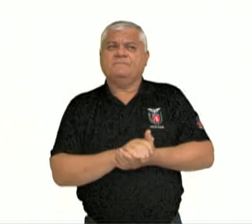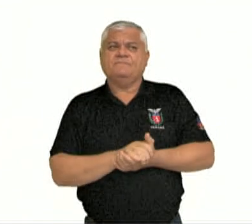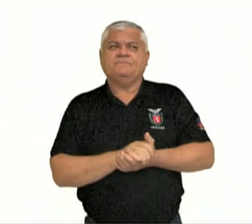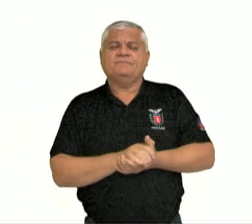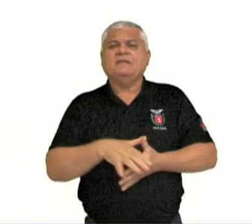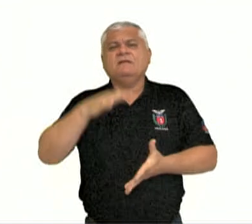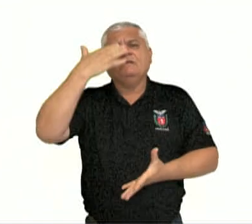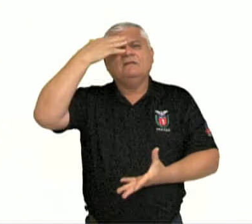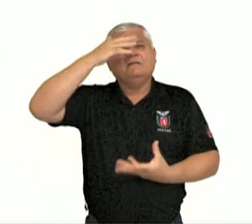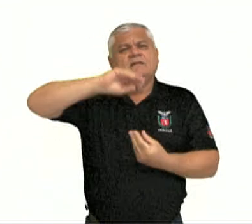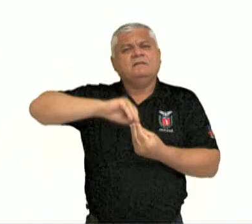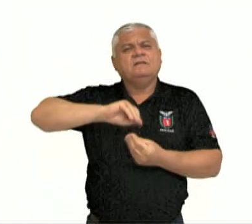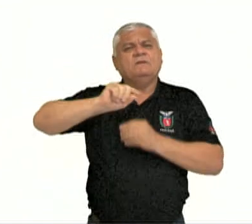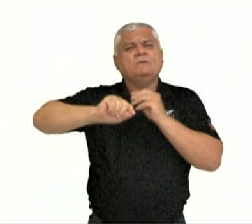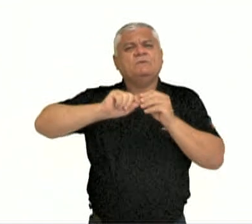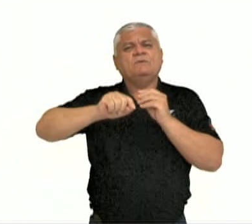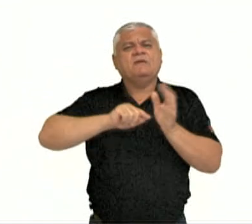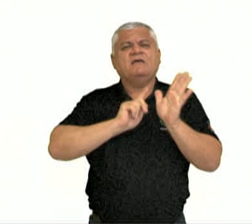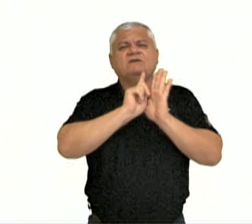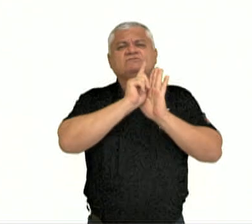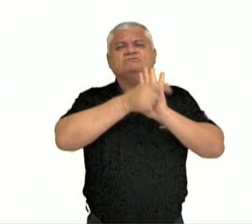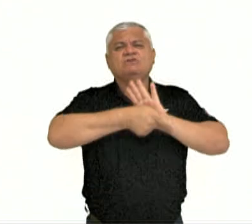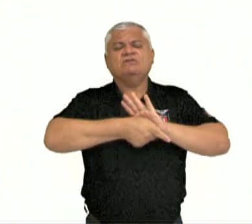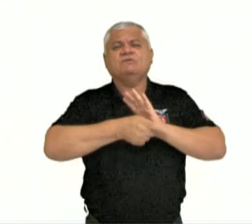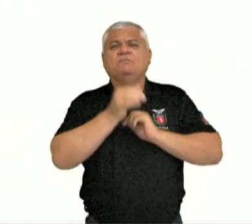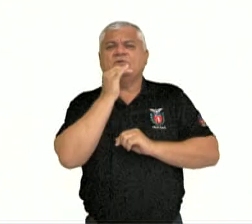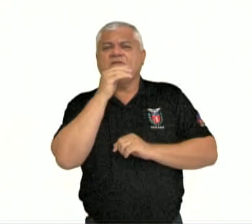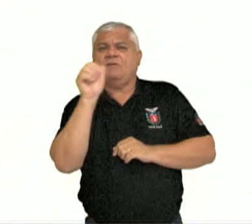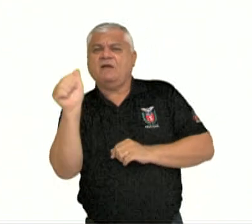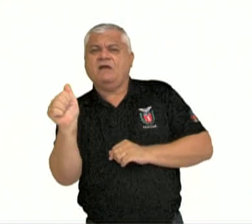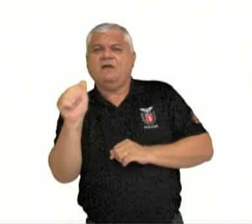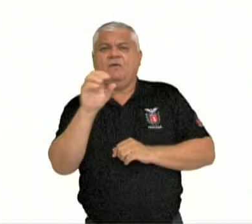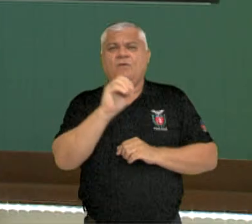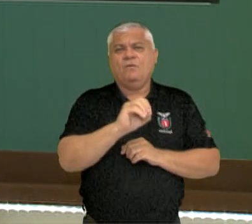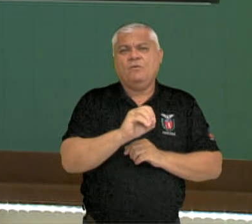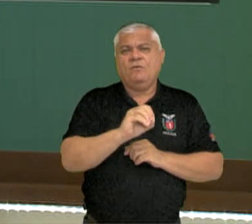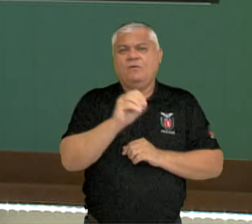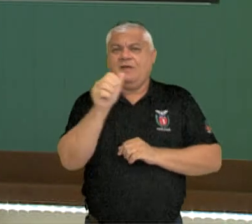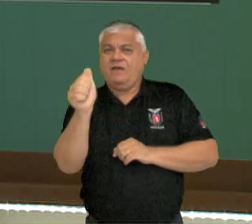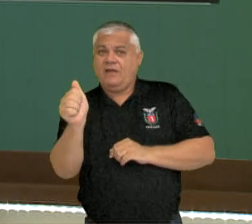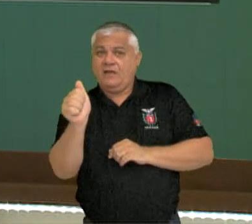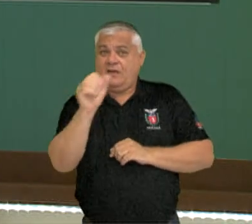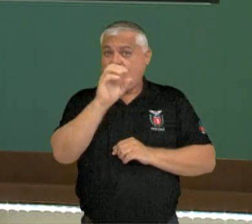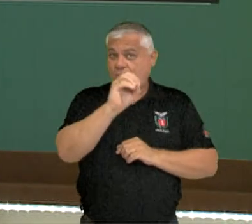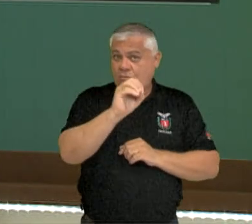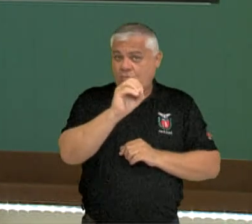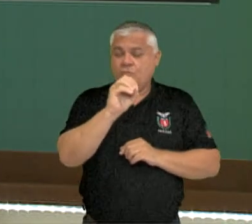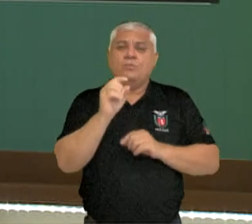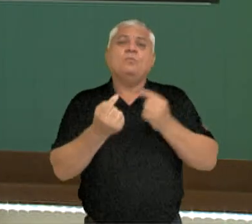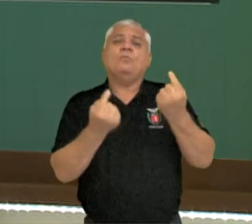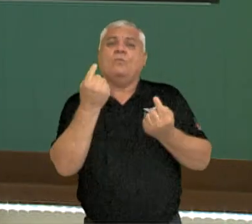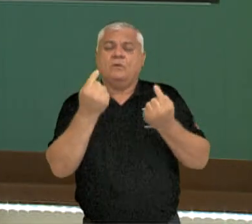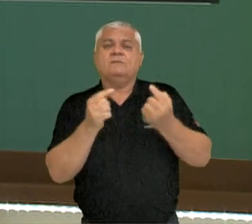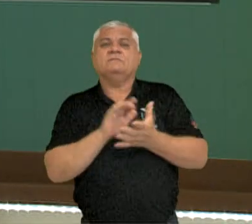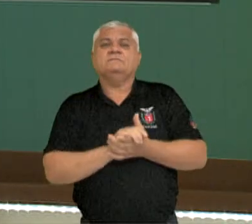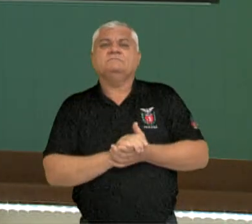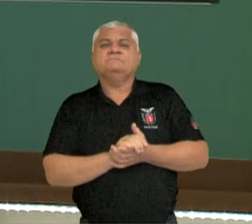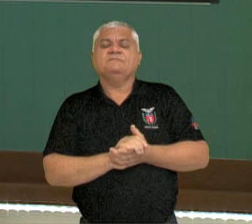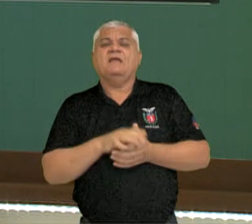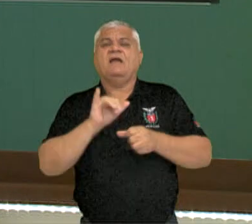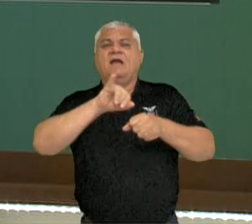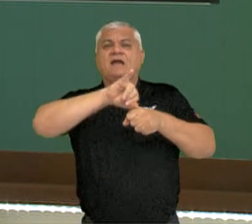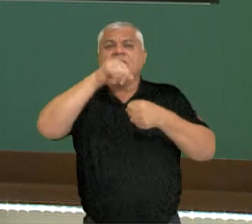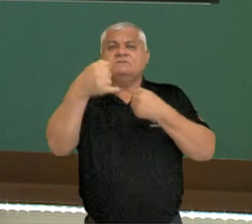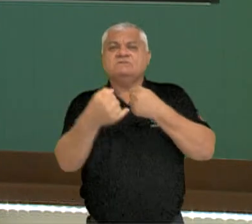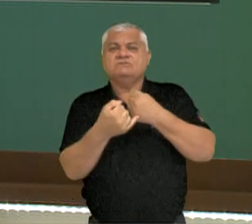podemos entender pela alteração do gênero do adjetivo? Gênero masculino e feminino.